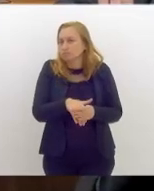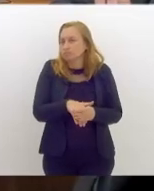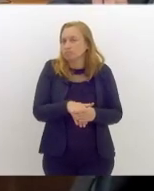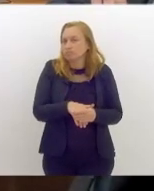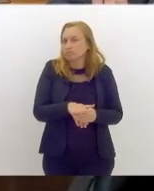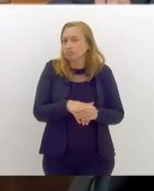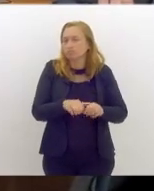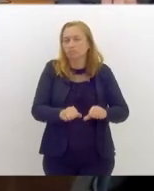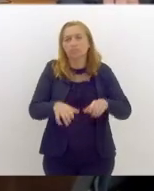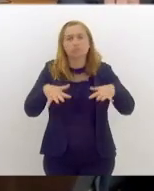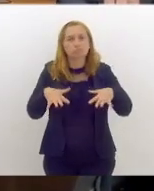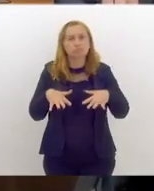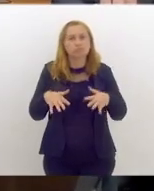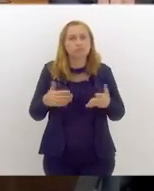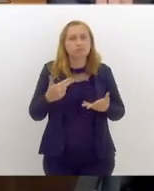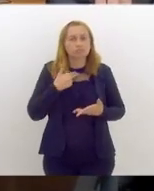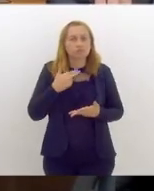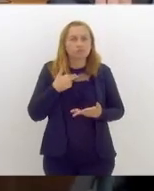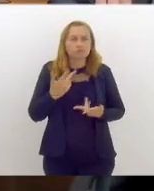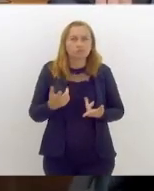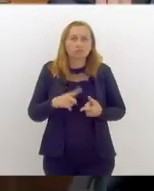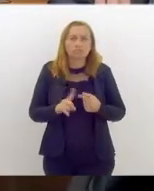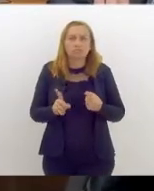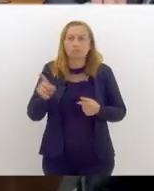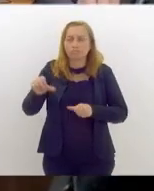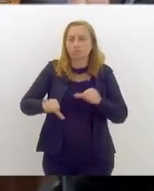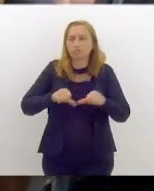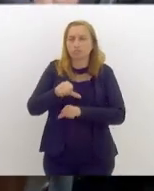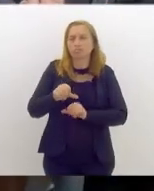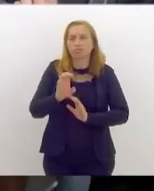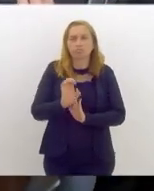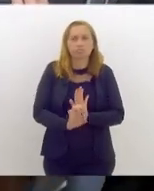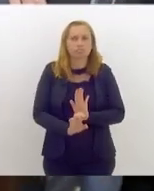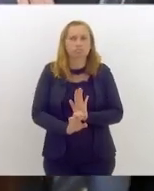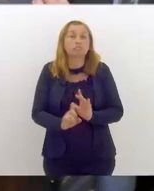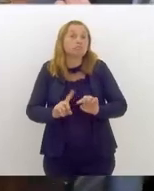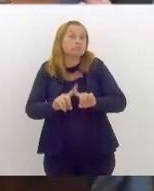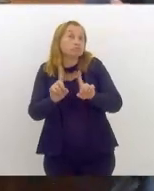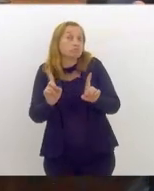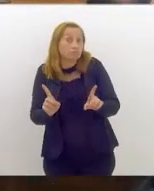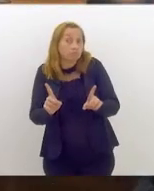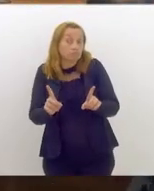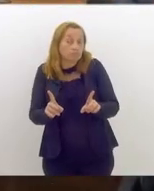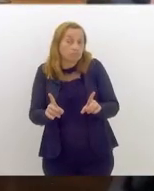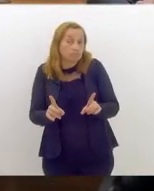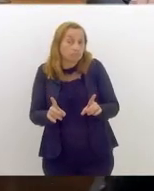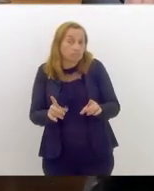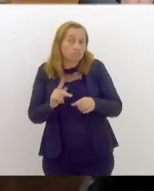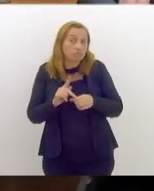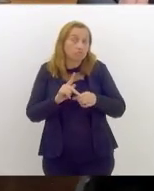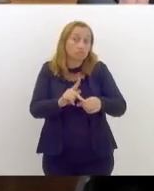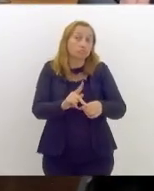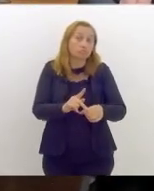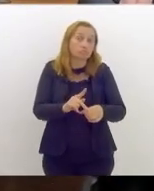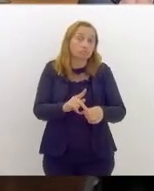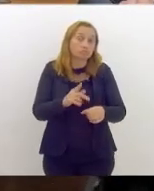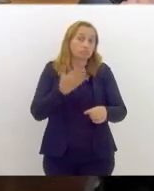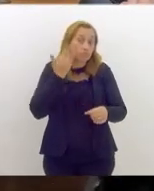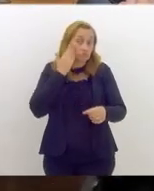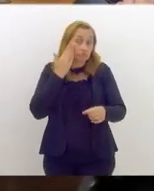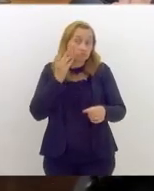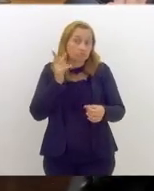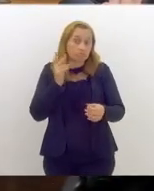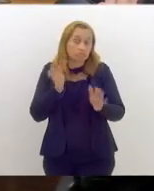destacado um voto em separado Ah mas ele transformou numa emenda mas pelo parecer da procuradoria se eu tô entendendo